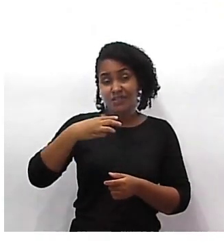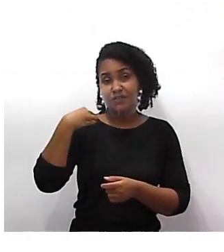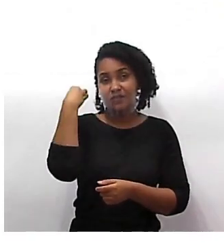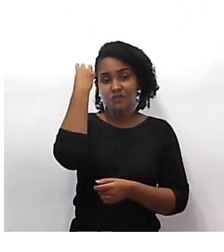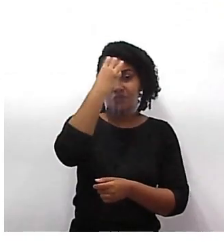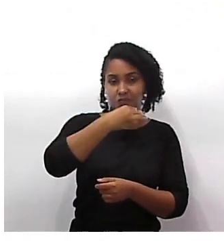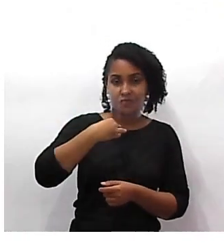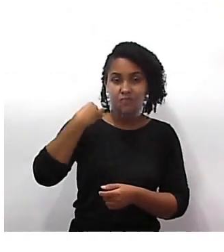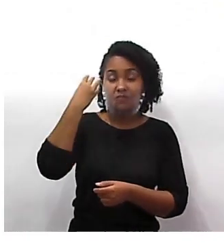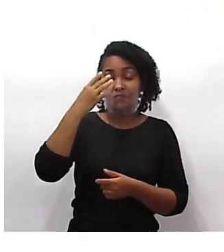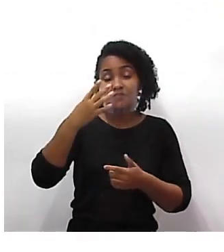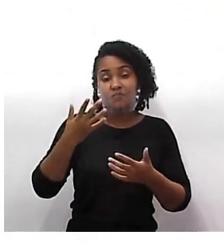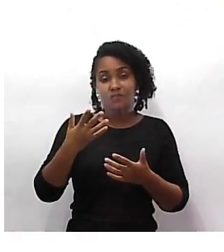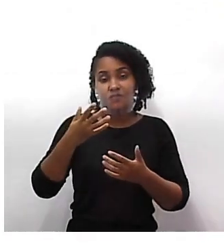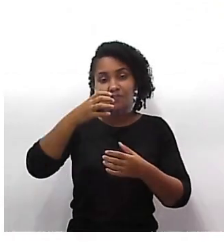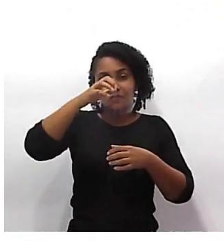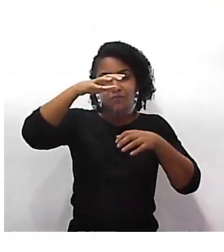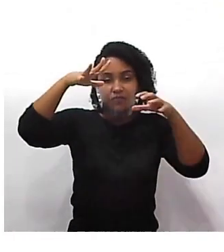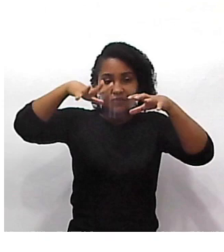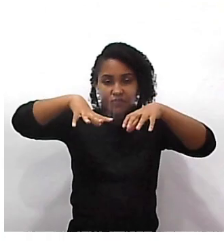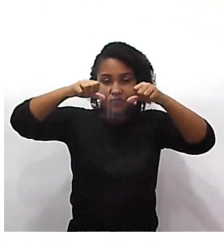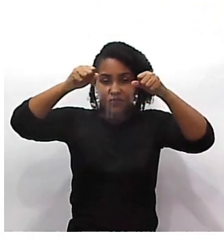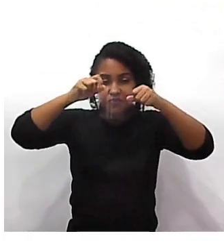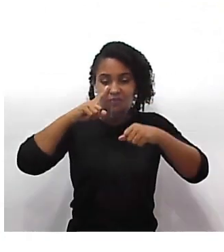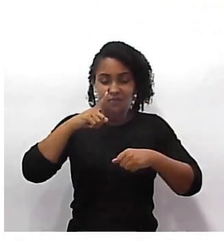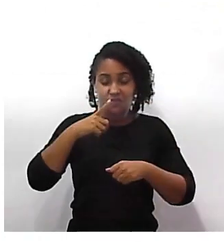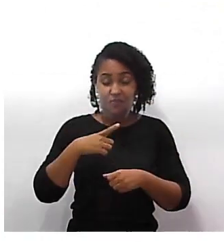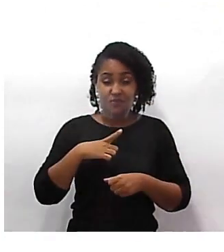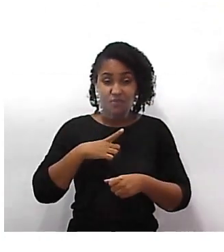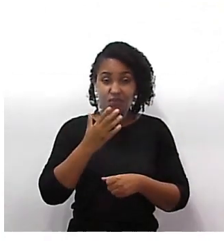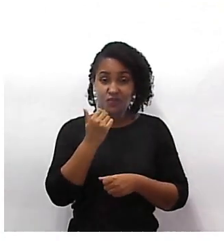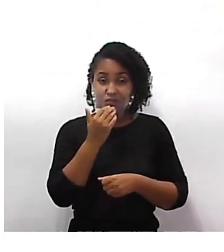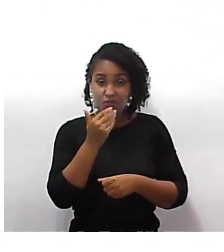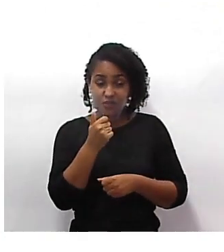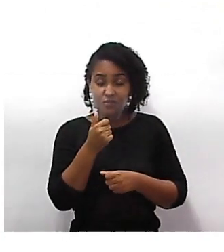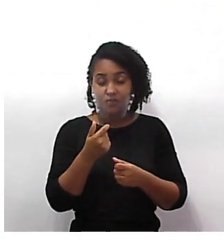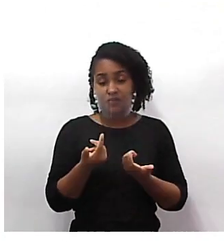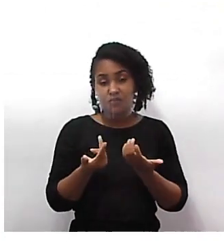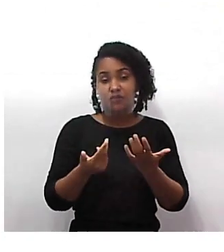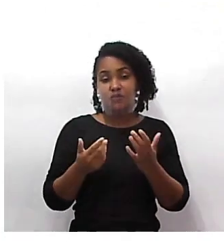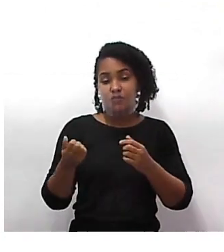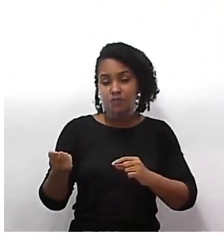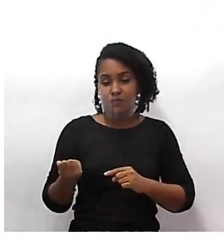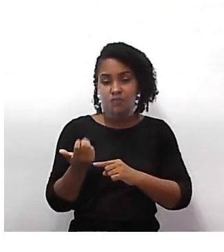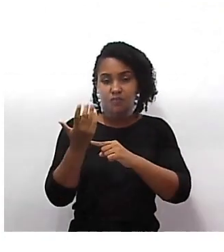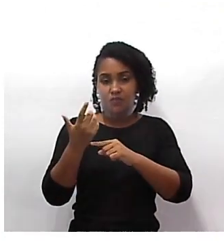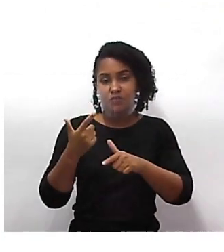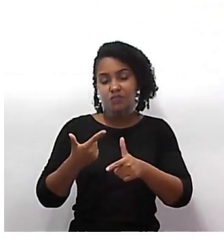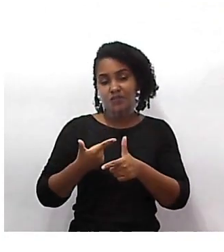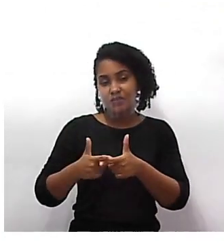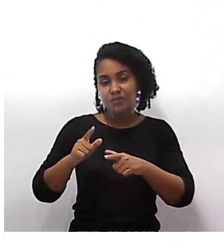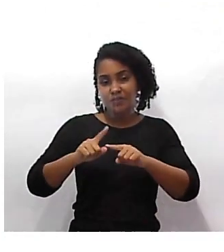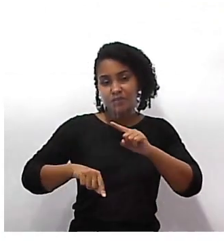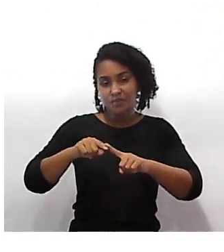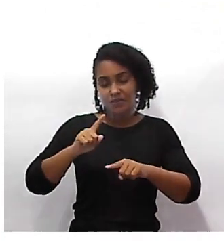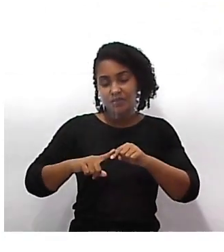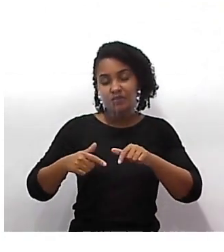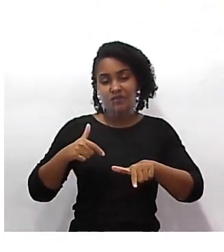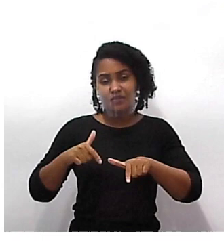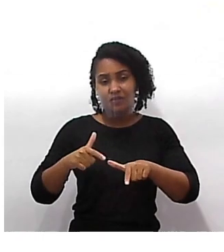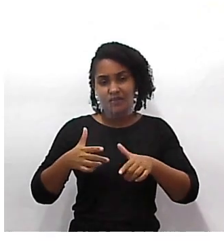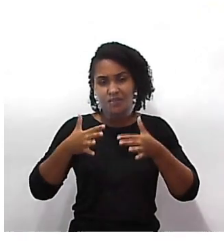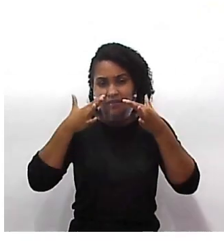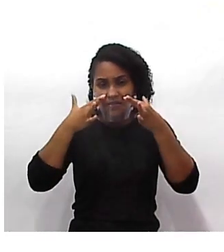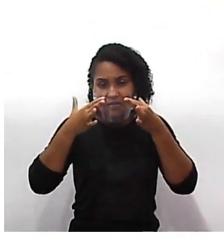horas, poeiras, alimentos, amostras biológicas, instrumentos de trabalho. Chama a